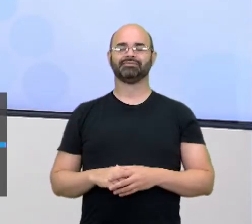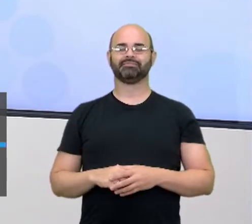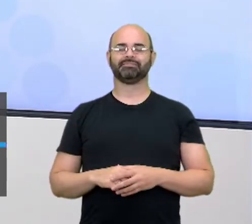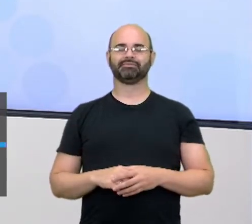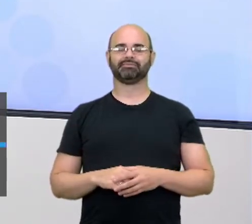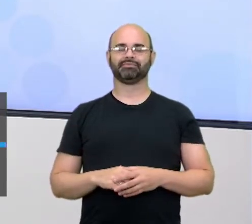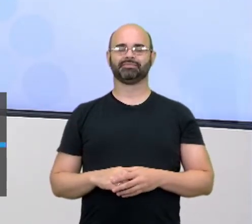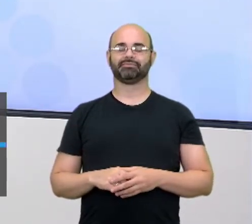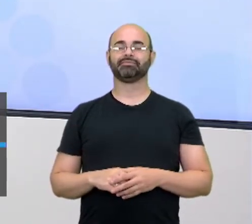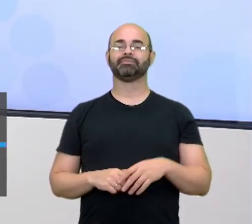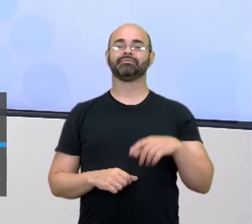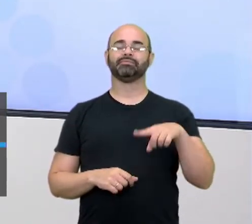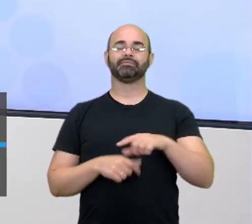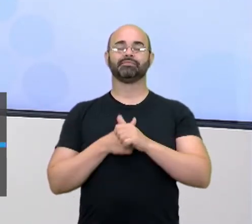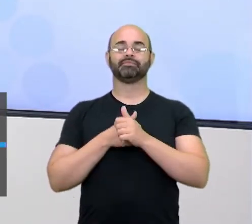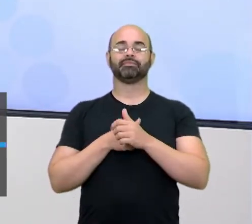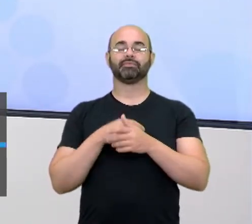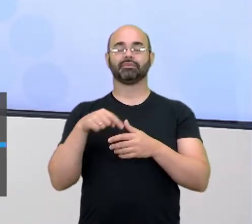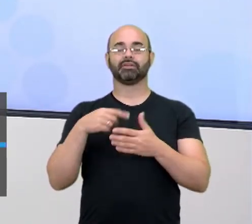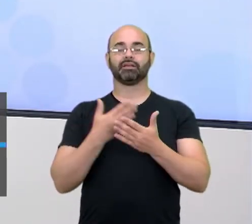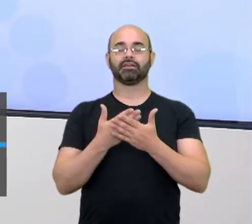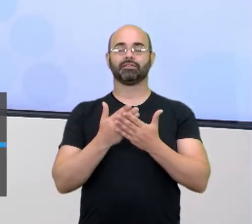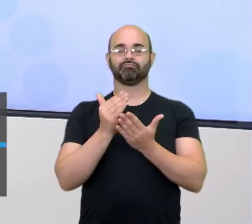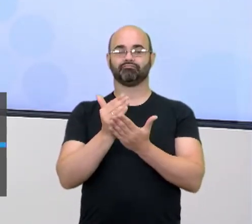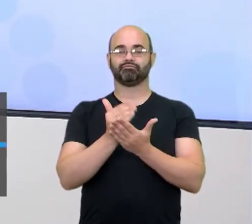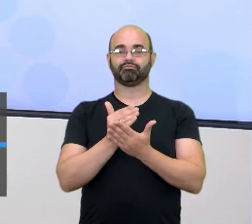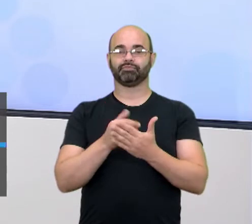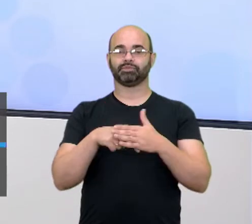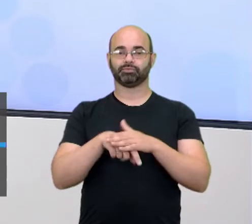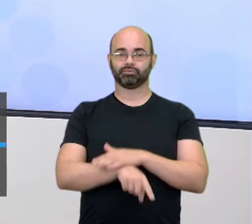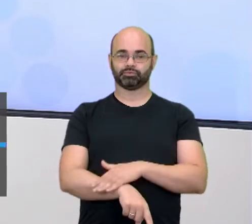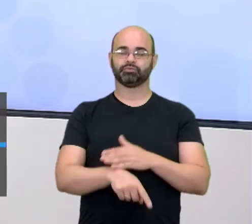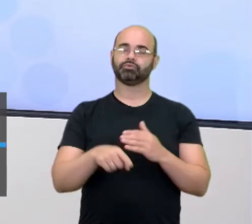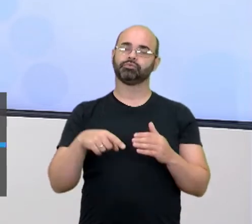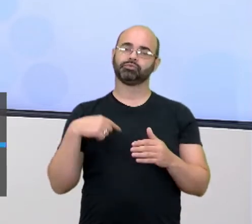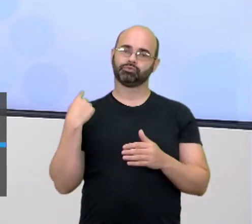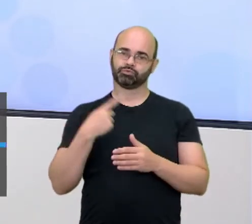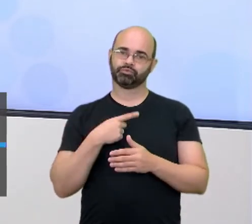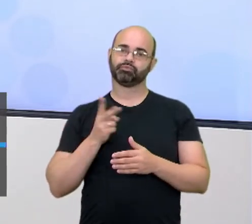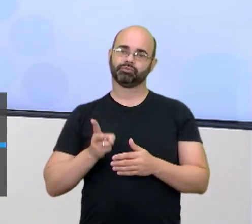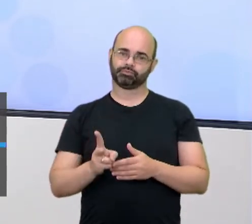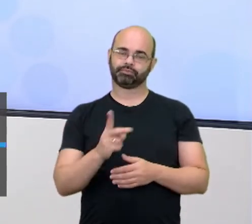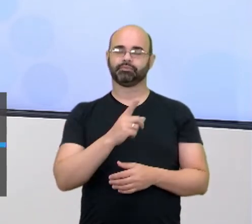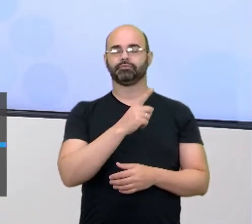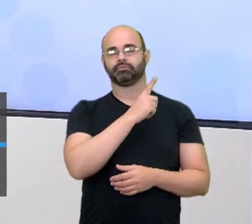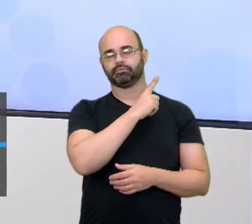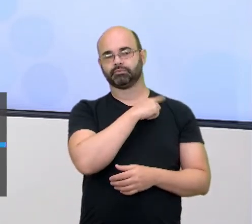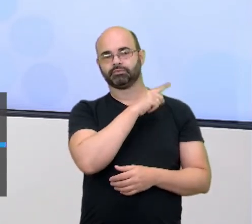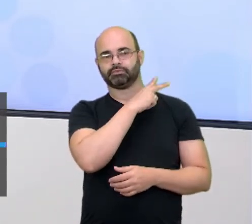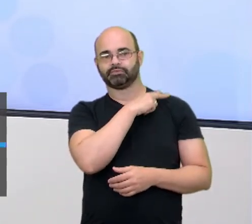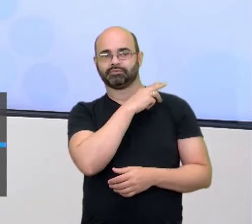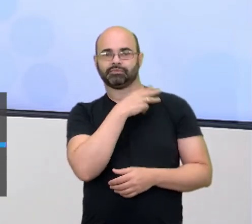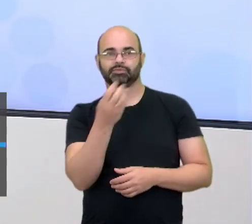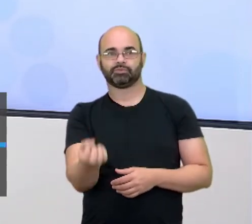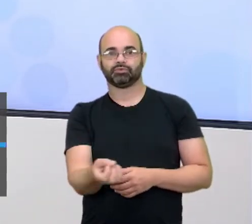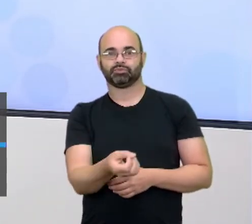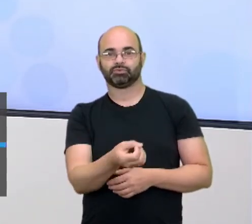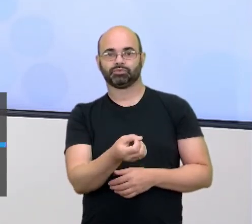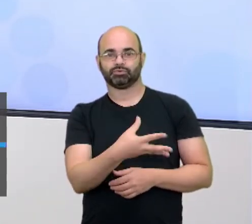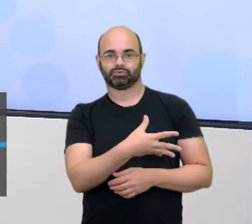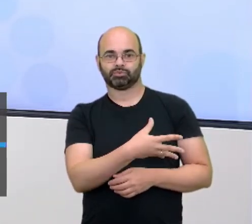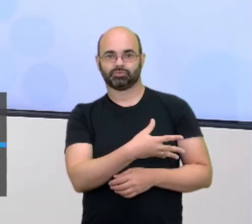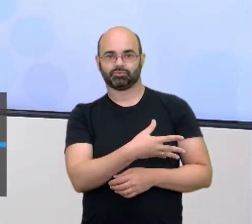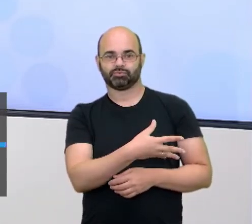estudo desses aprofundamentos curriculares, essa nova proposta aí do novo ensino médio, tá ok? Então, sejam